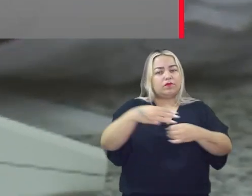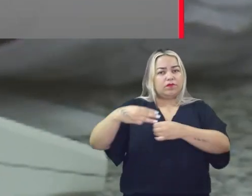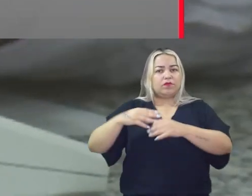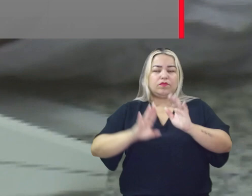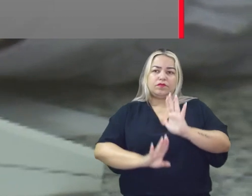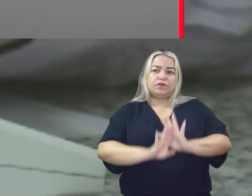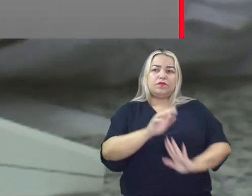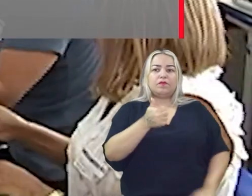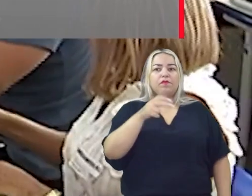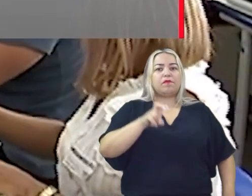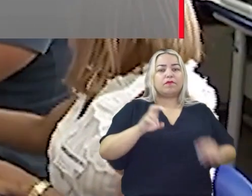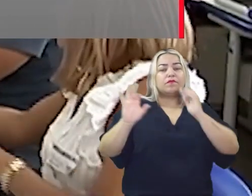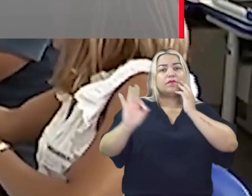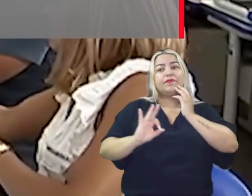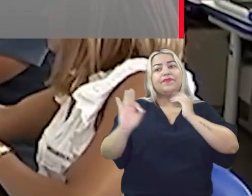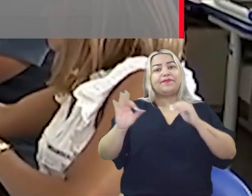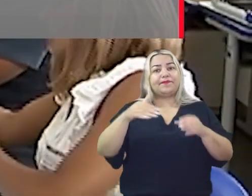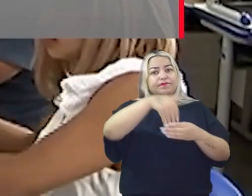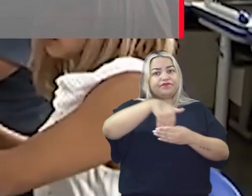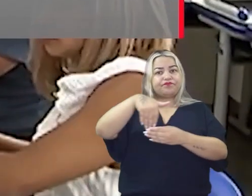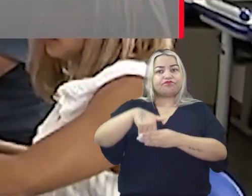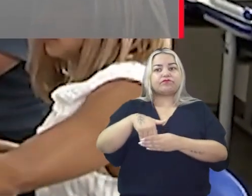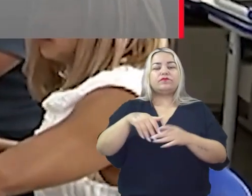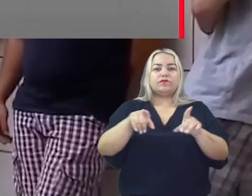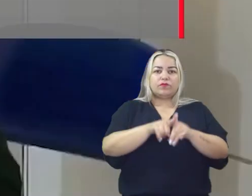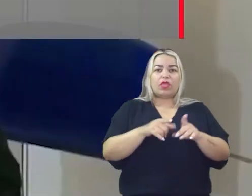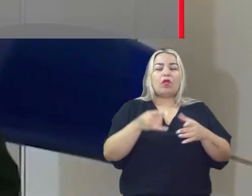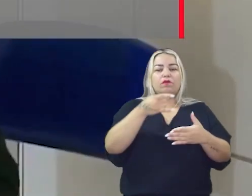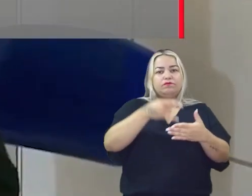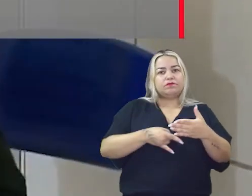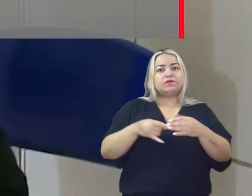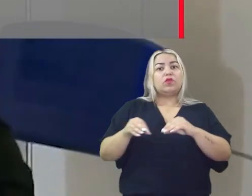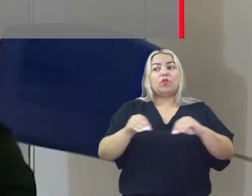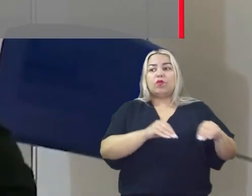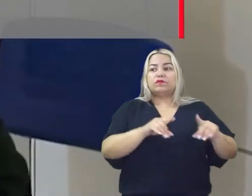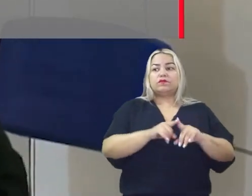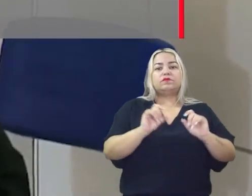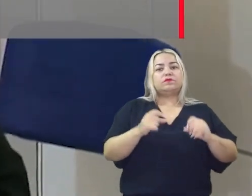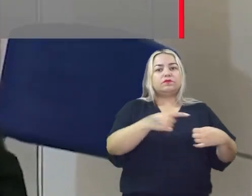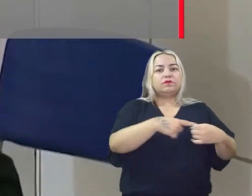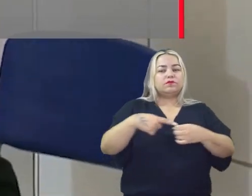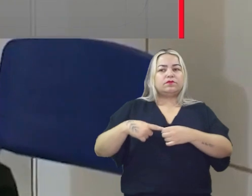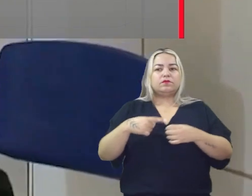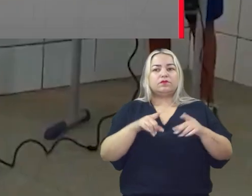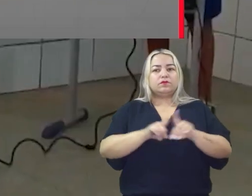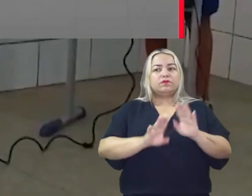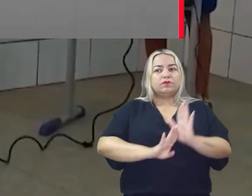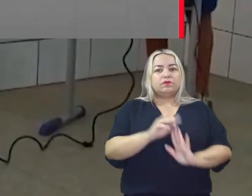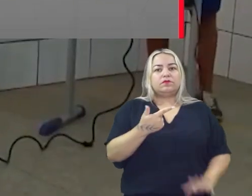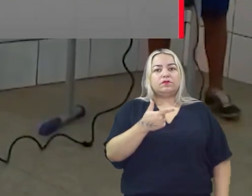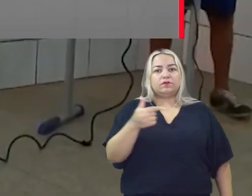os municípios com aumento de 15% dos eleitores com a transferência de títulos, o número de cidades sobe